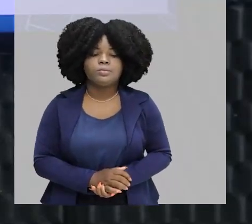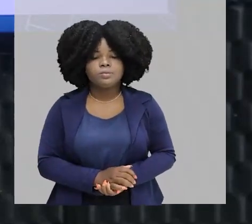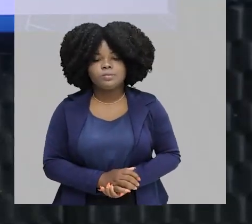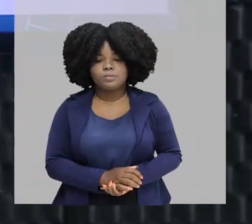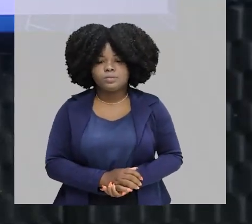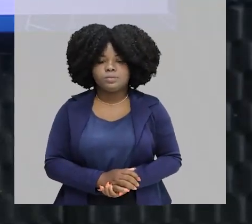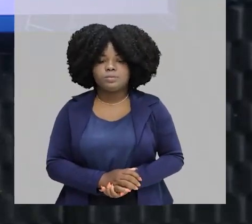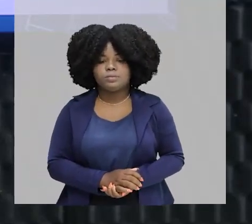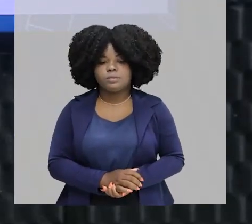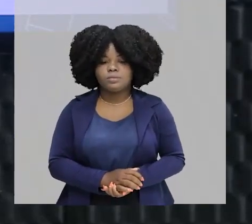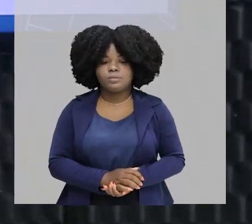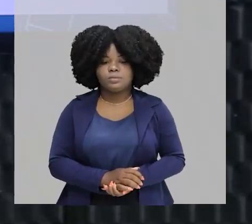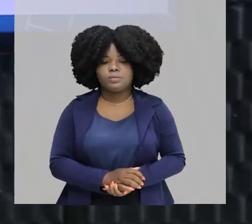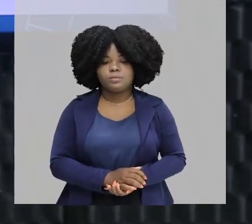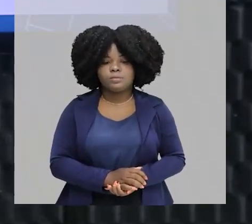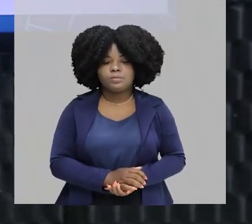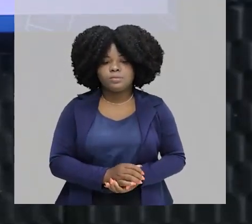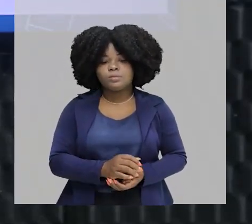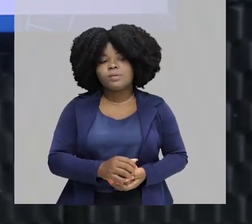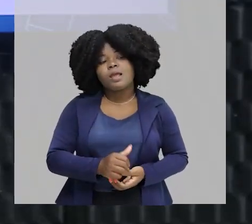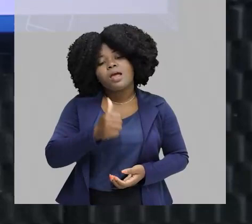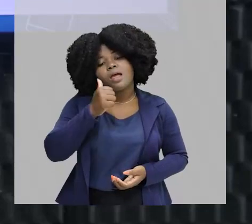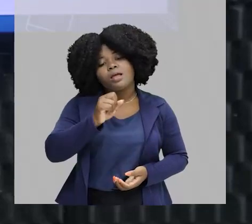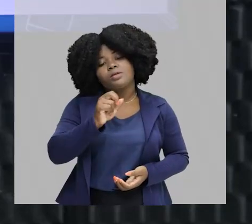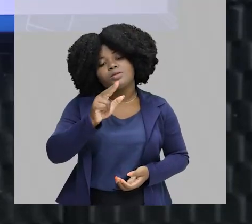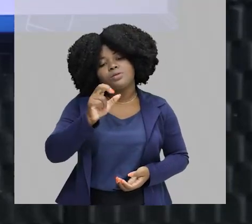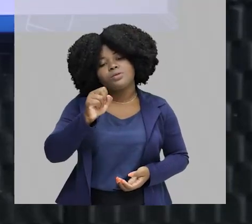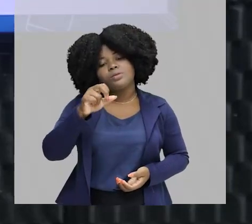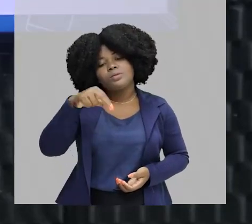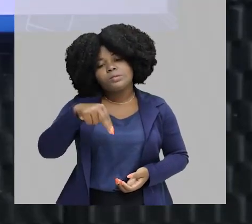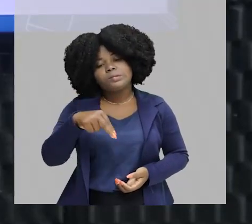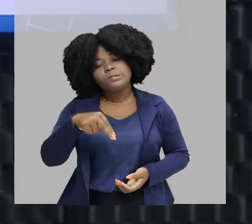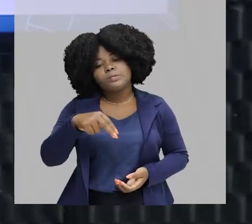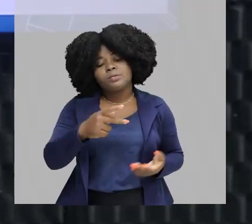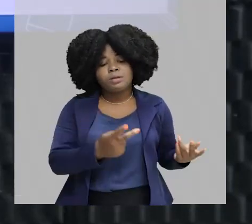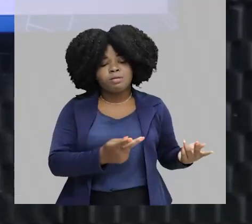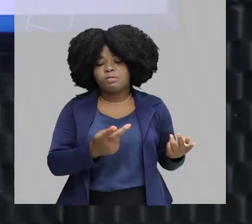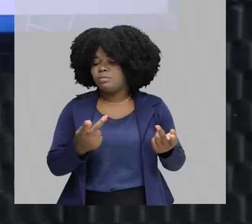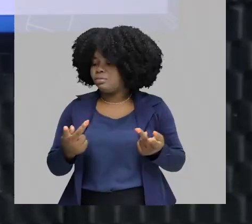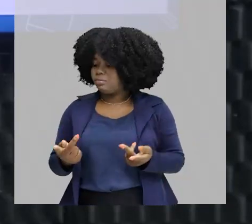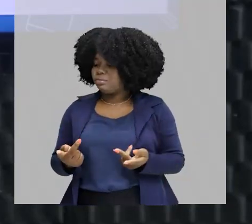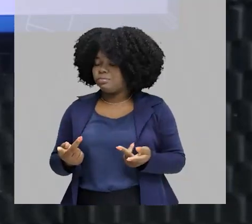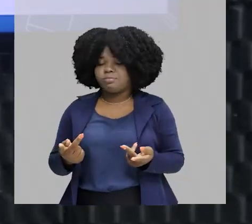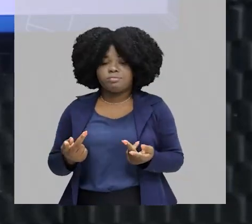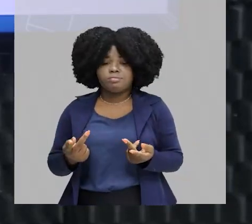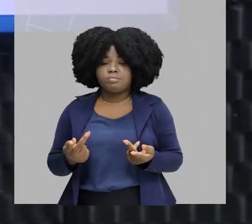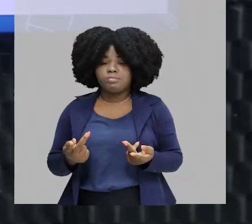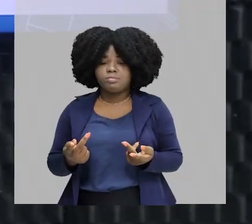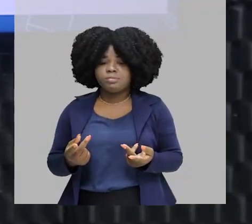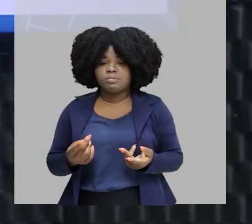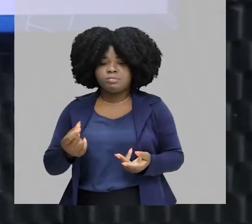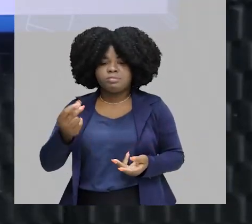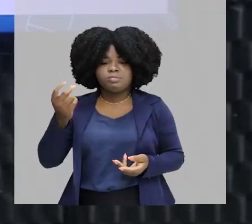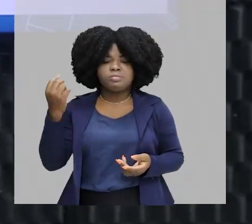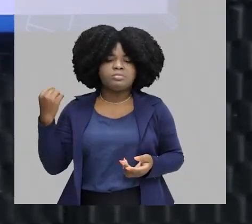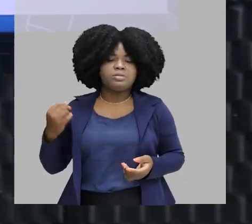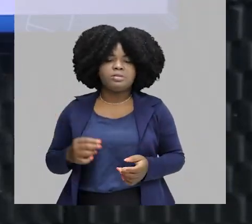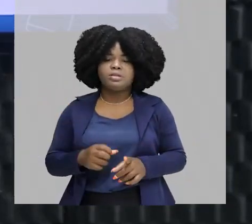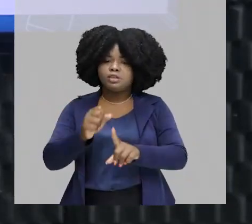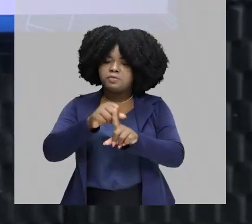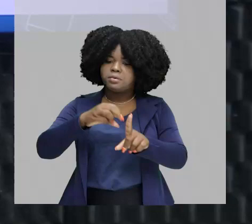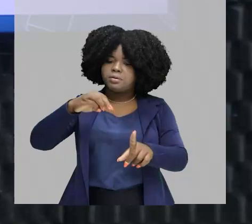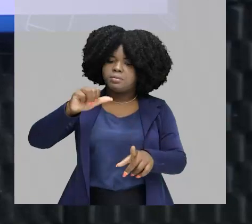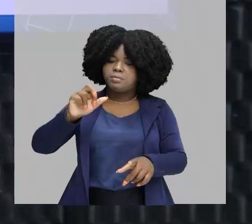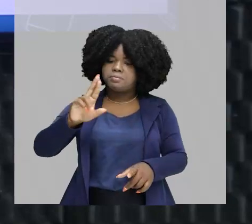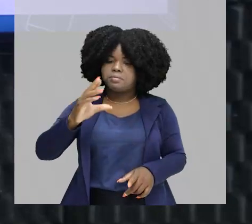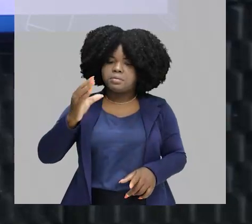us since March. A Susan não nos visitou, ou não nos tem visitado desde março.